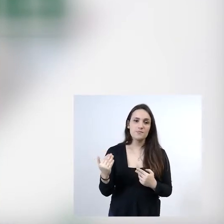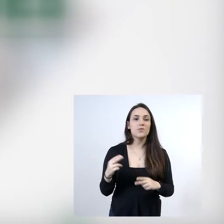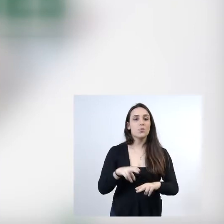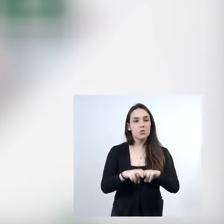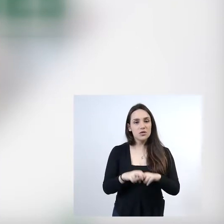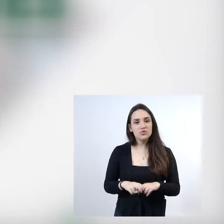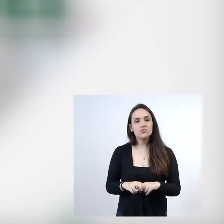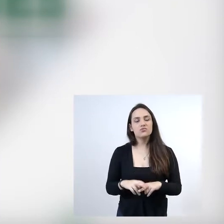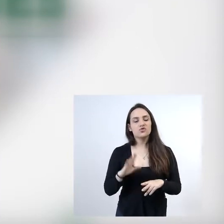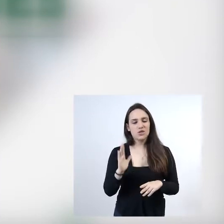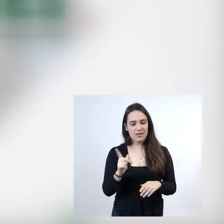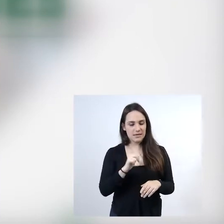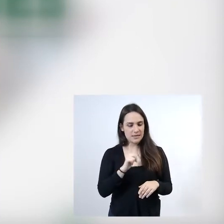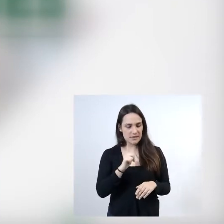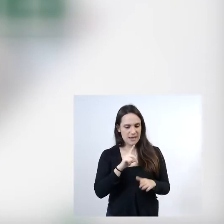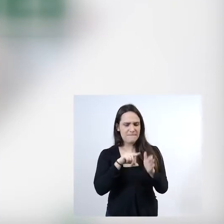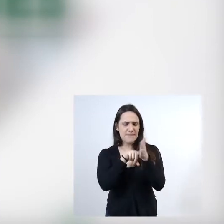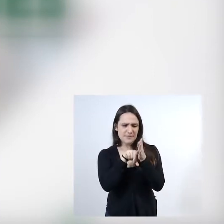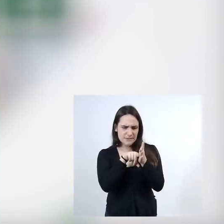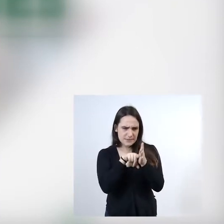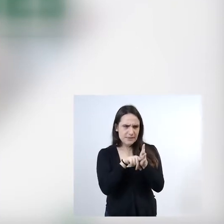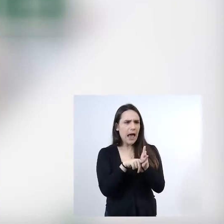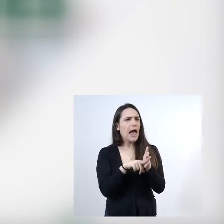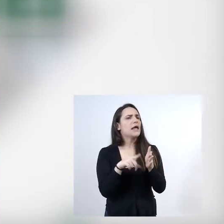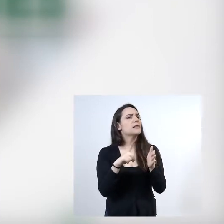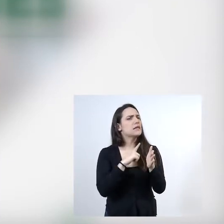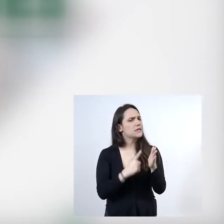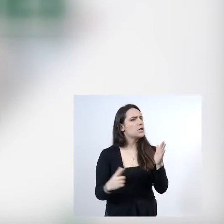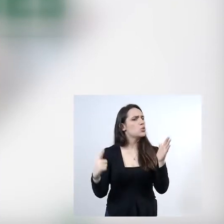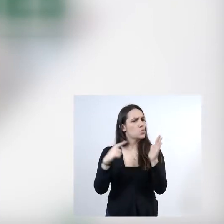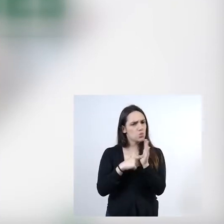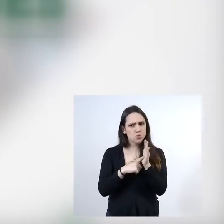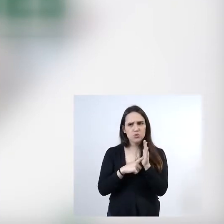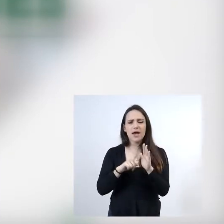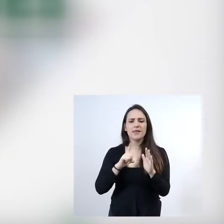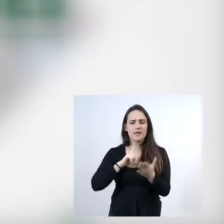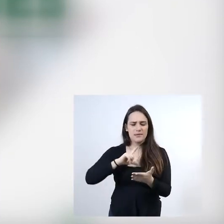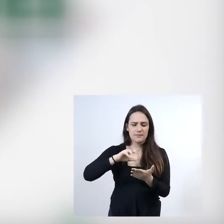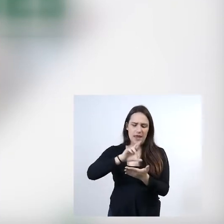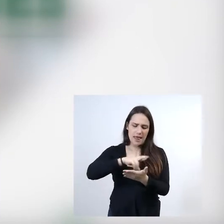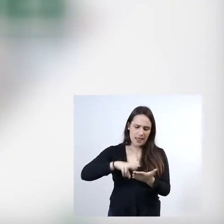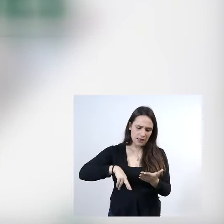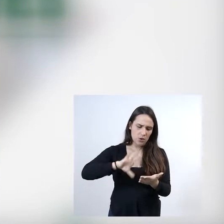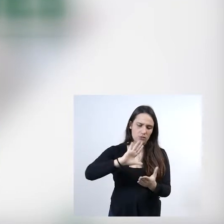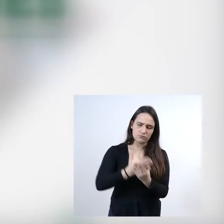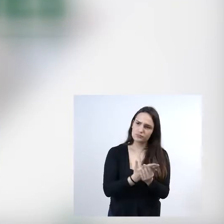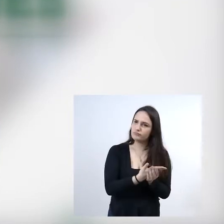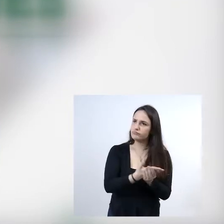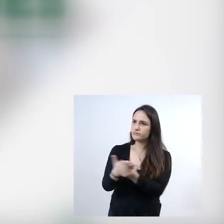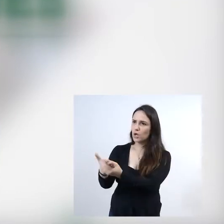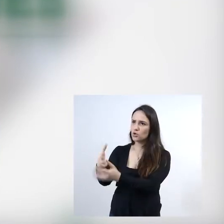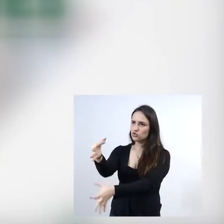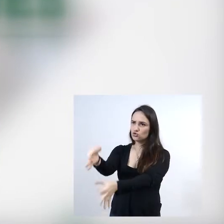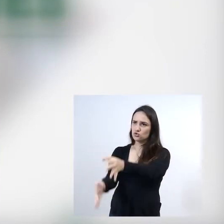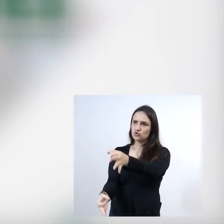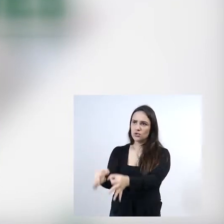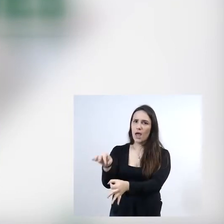policiais, esses autores são indiciados e esses procedimentos são encaminhados à justiça para